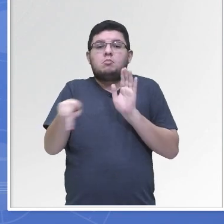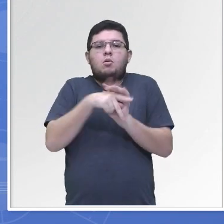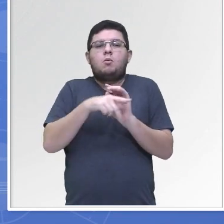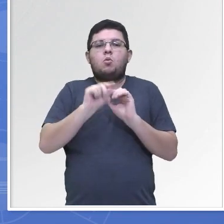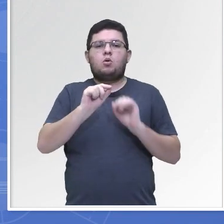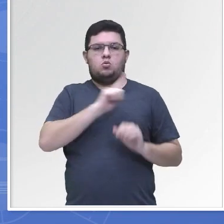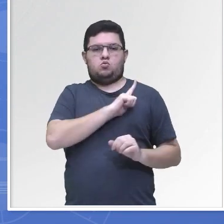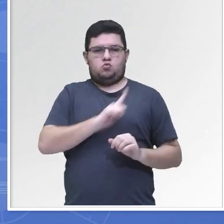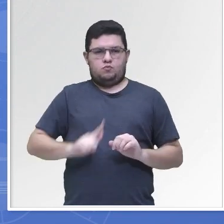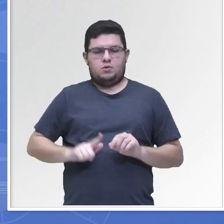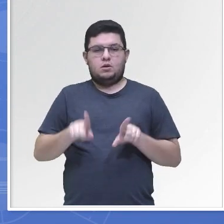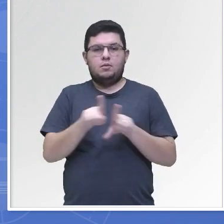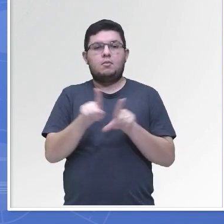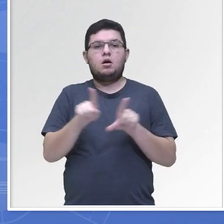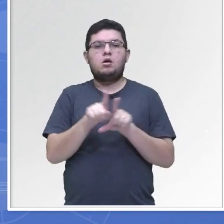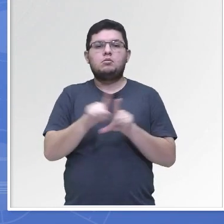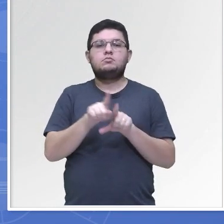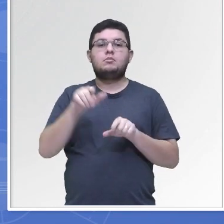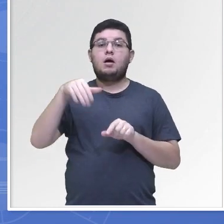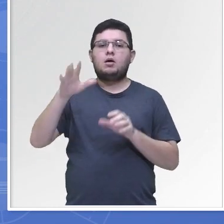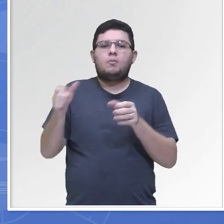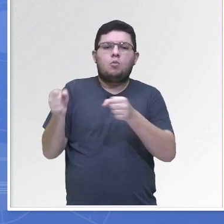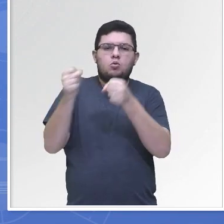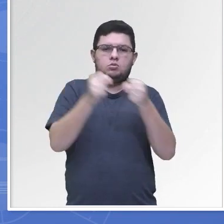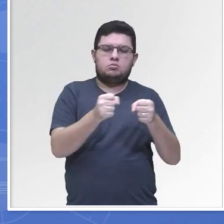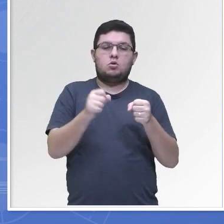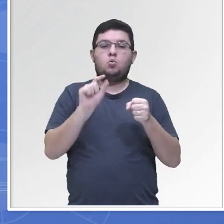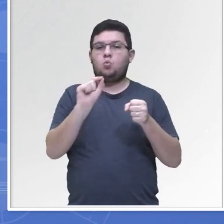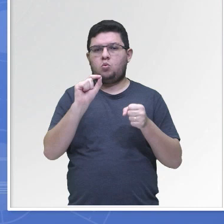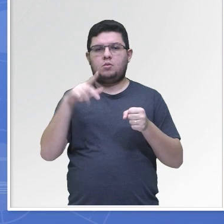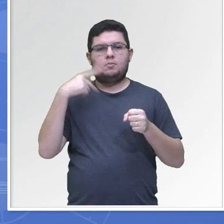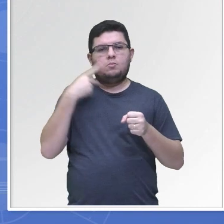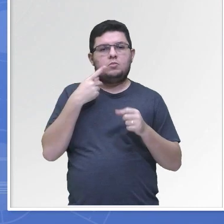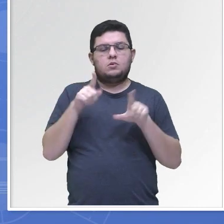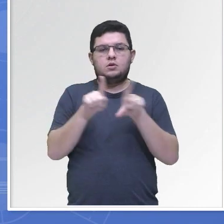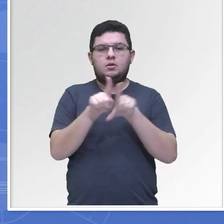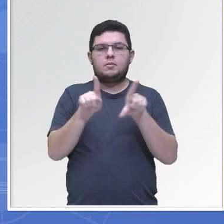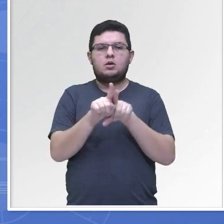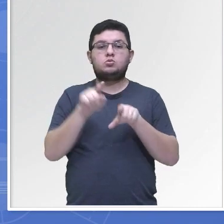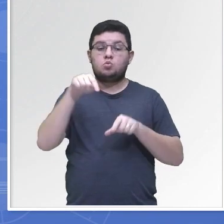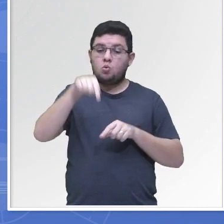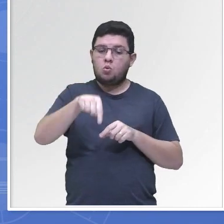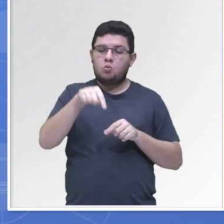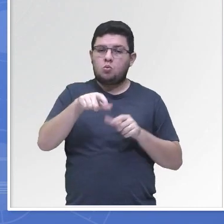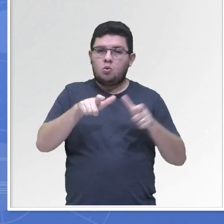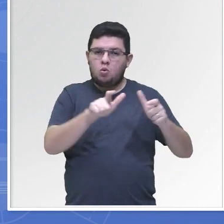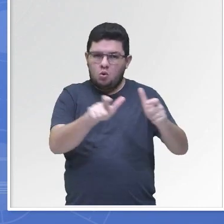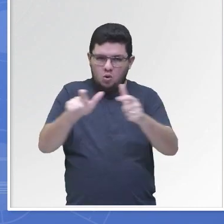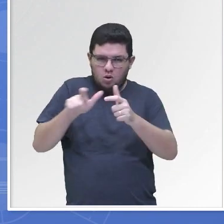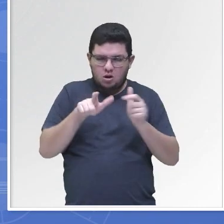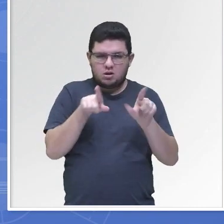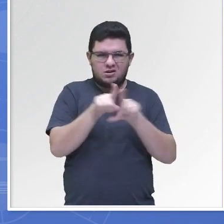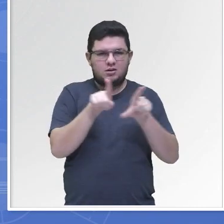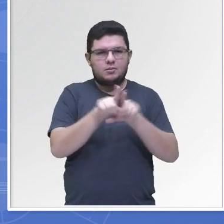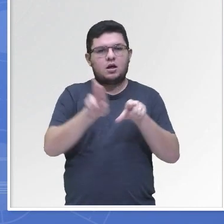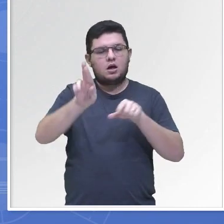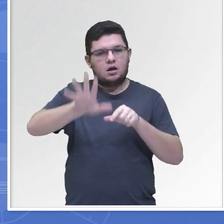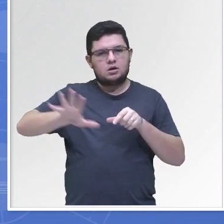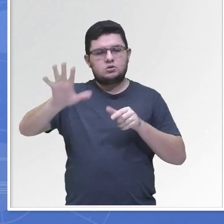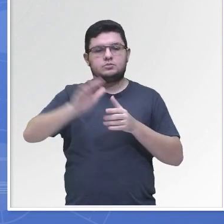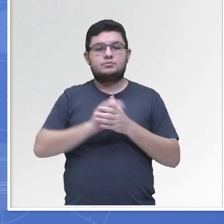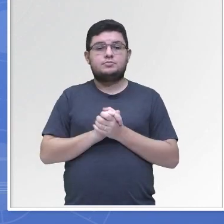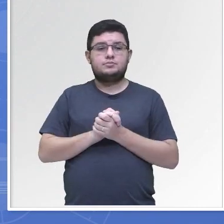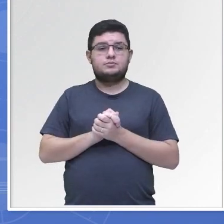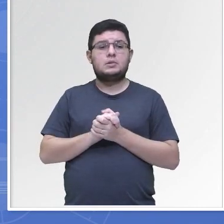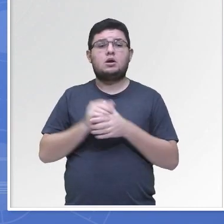político, local e regional. Aí sim, então aqui nós temos os nossos alunos que participaram no